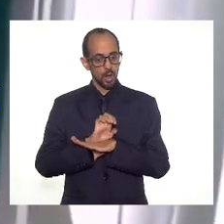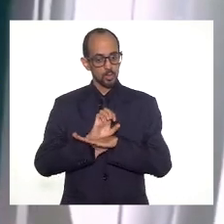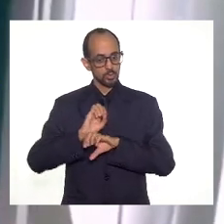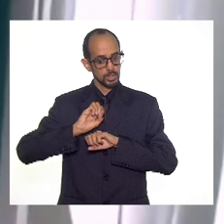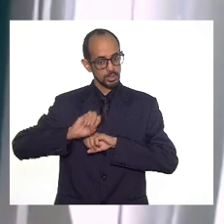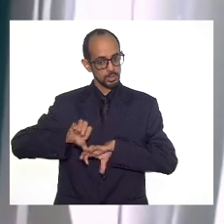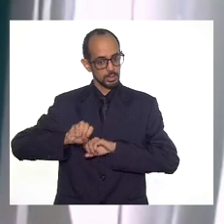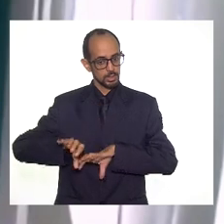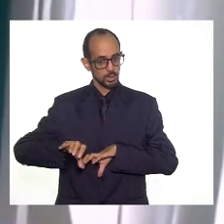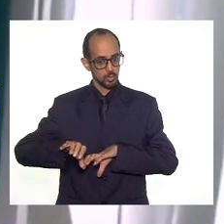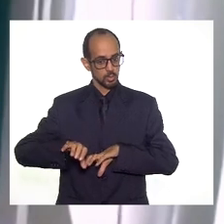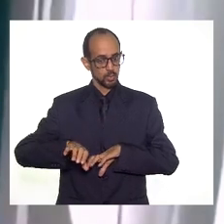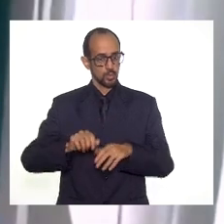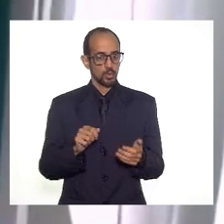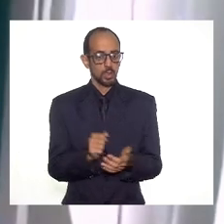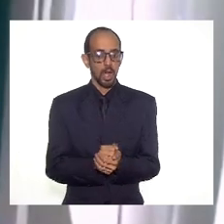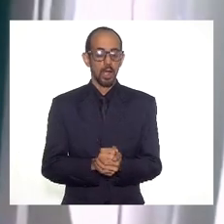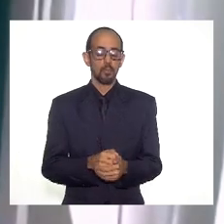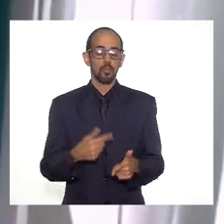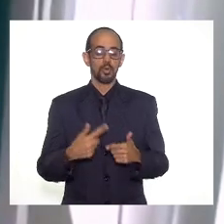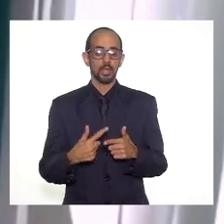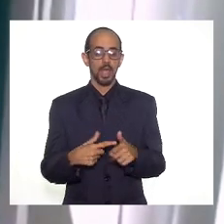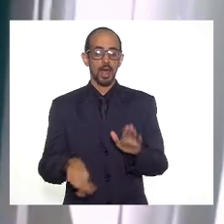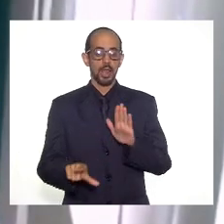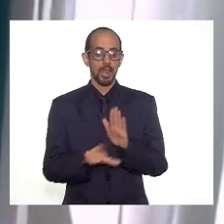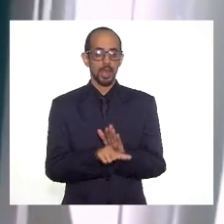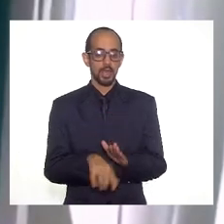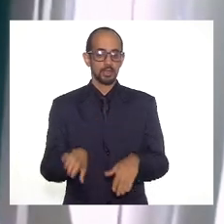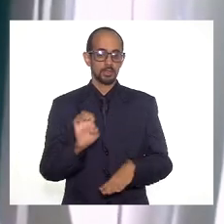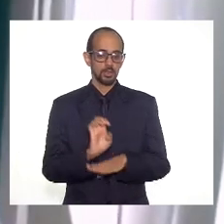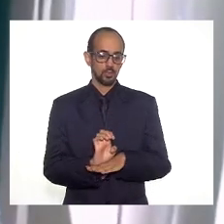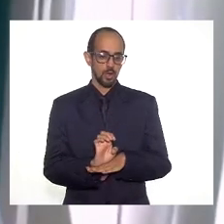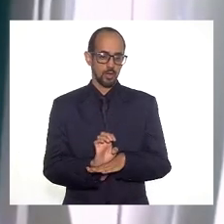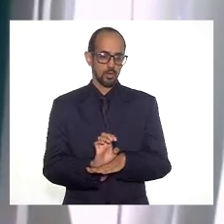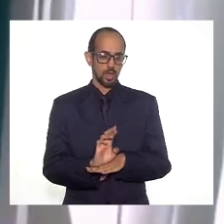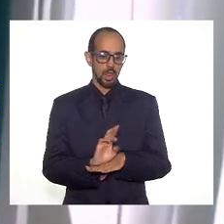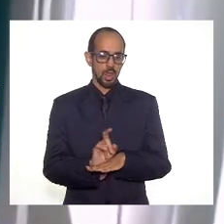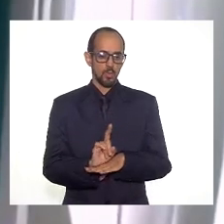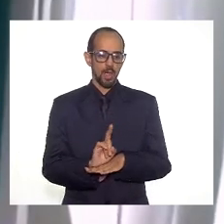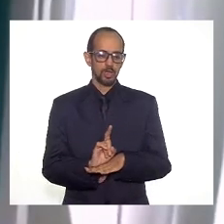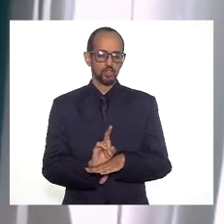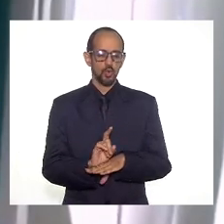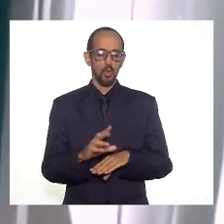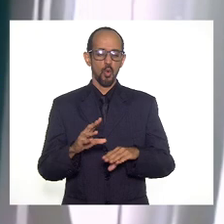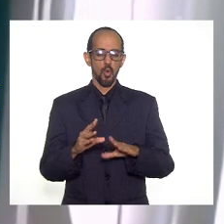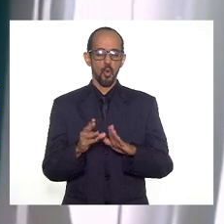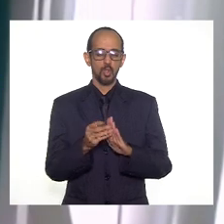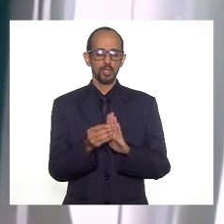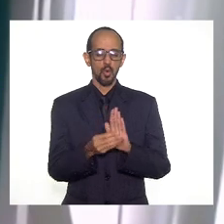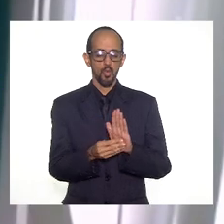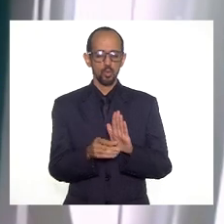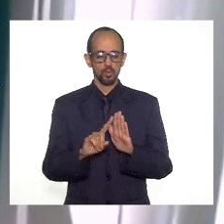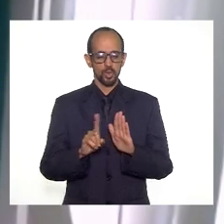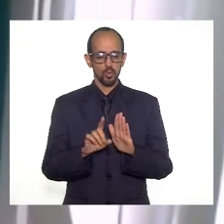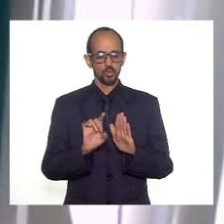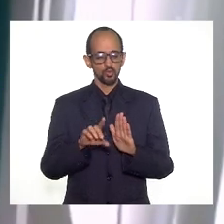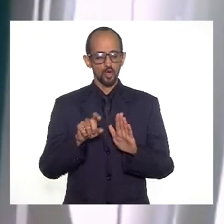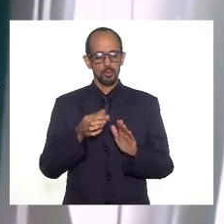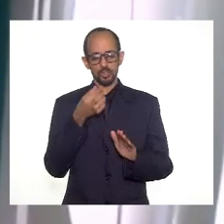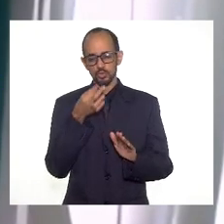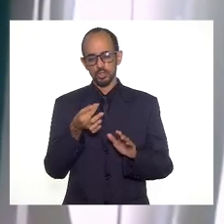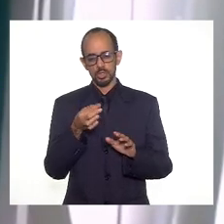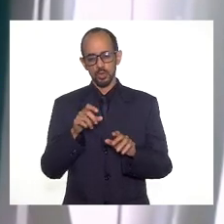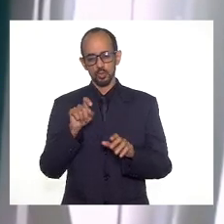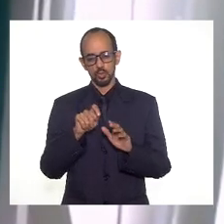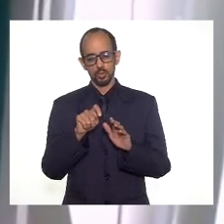Inclusive, a nossa lei estadual que instituiu o sistema estadual de ensino, mas isso não é de conteúdo, não, é só a redação final. É sistema estadual de ensino,